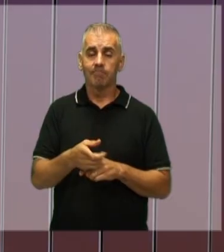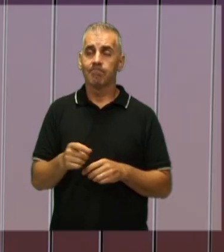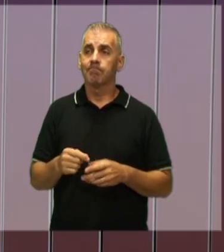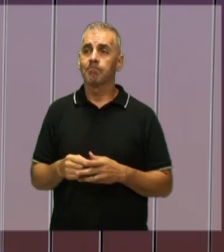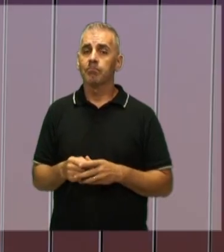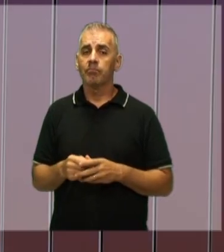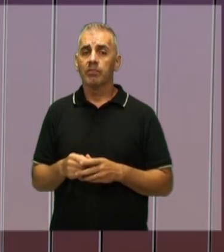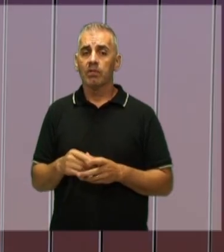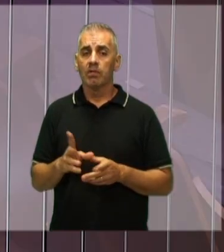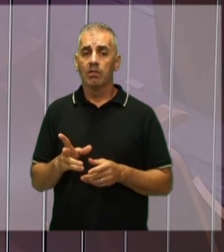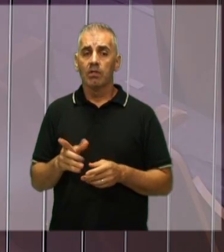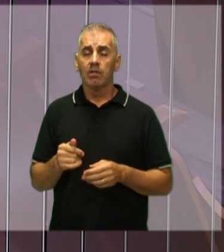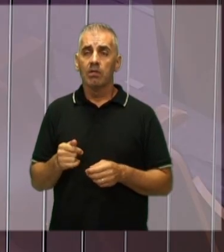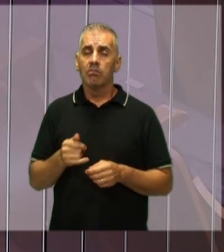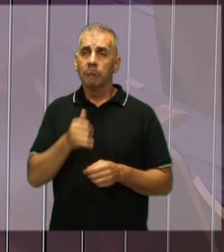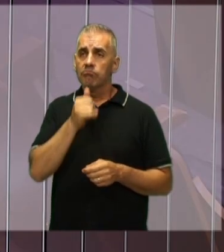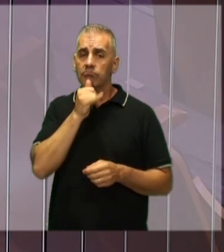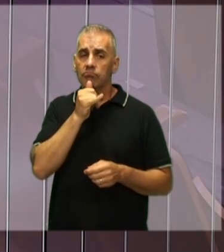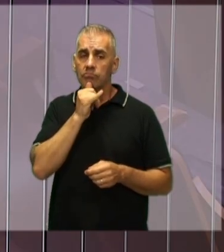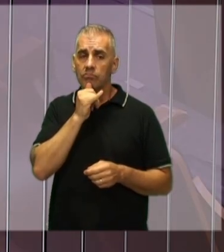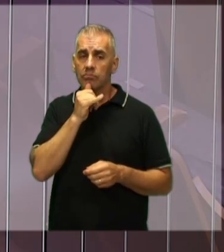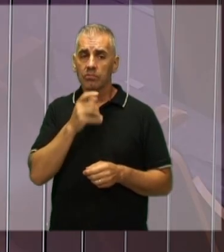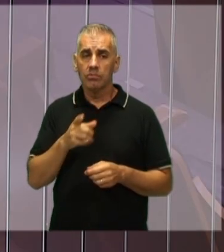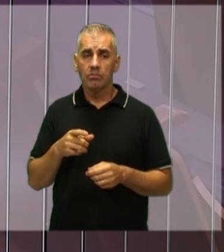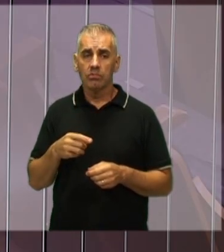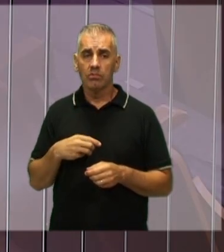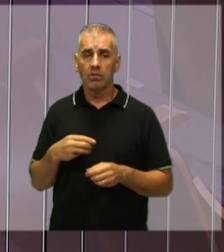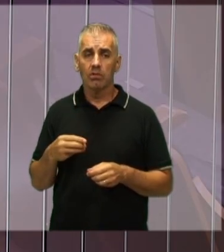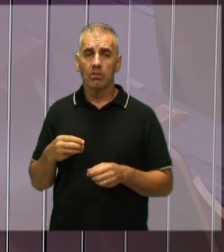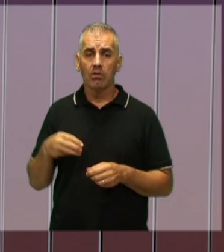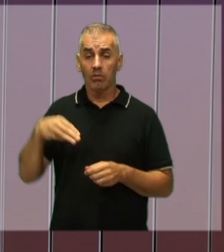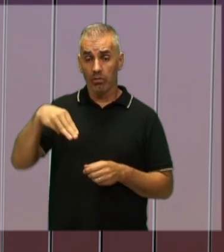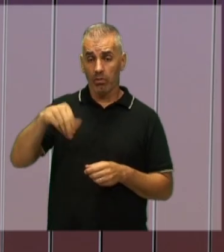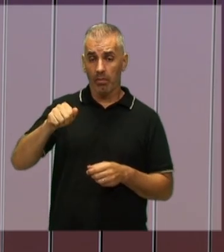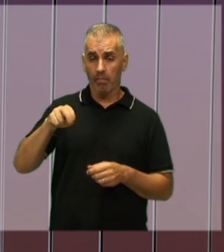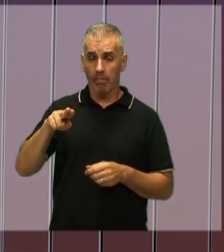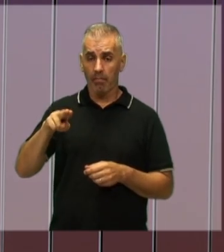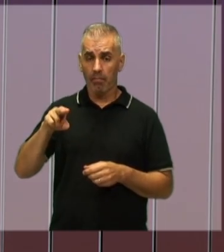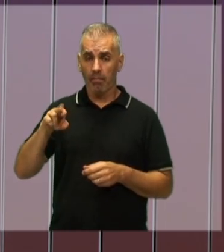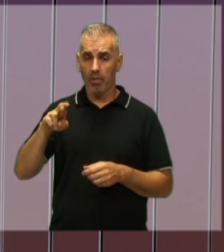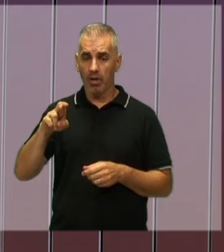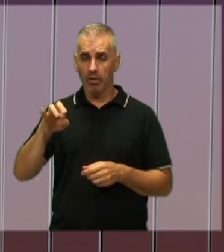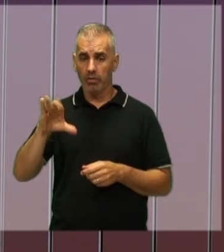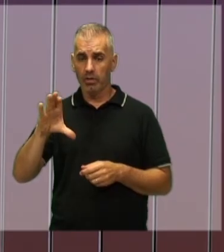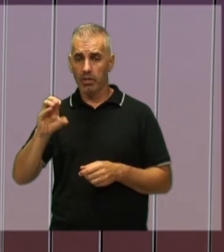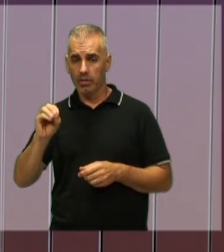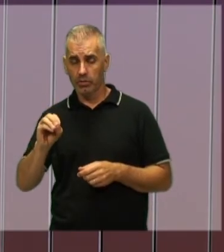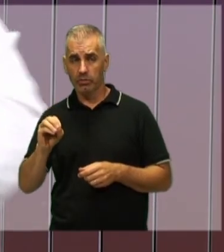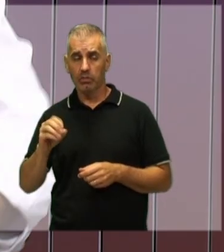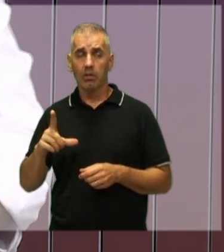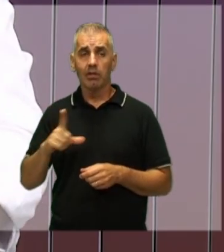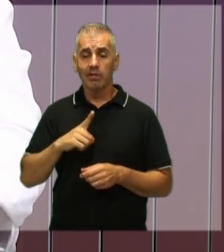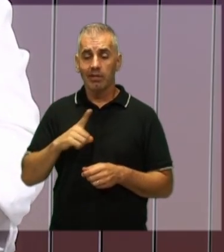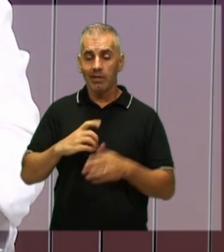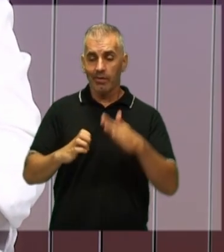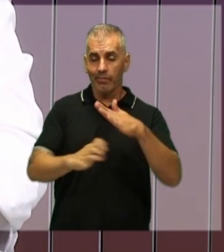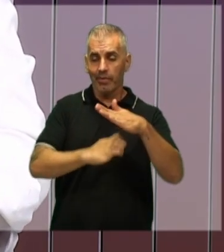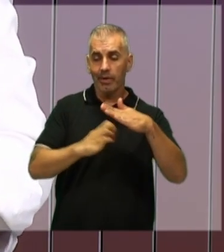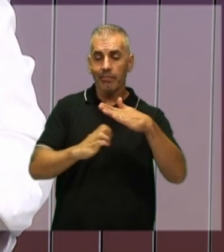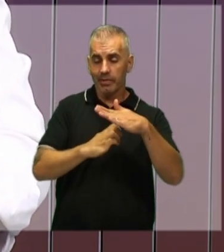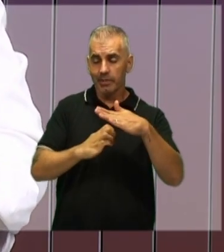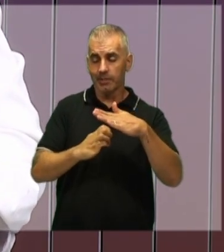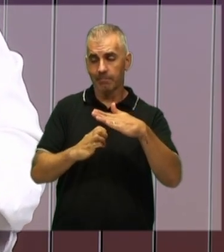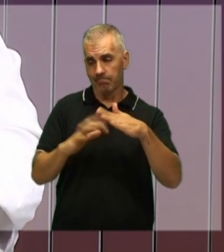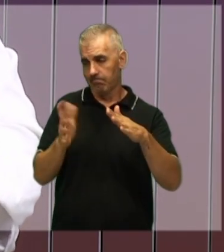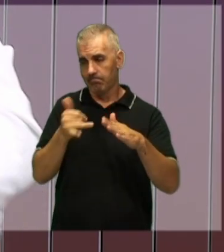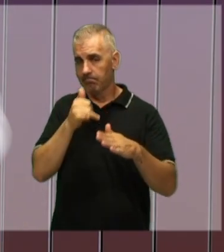uma empresa, a empresa Maurícios Limitada. E aí você quer fazer propaganda com